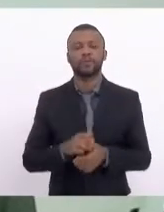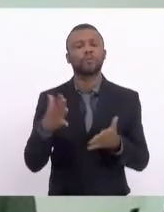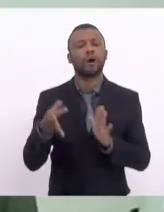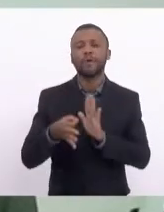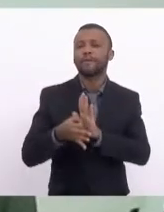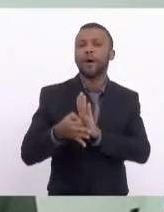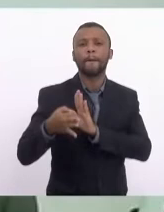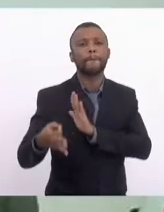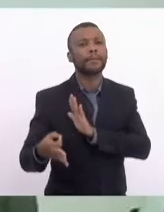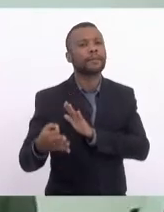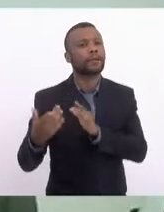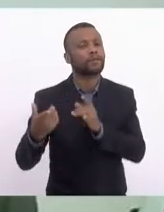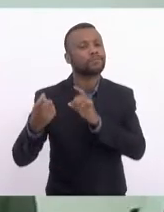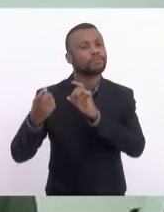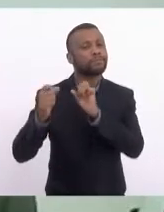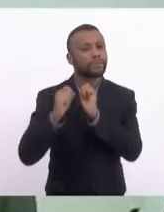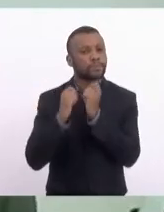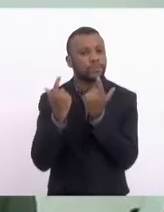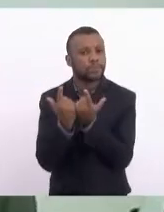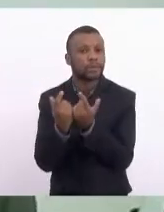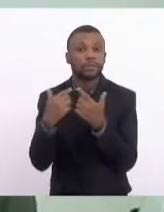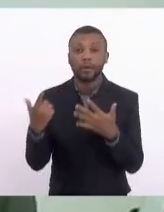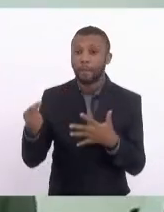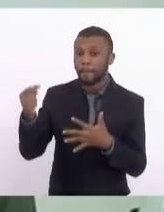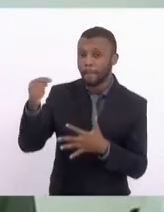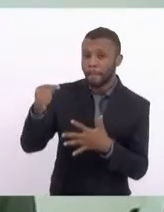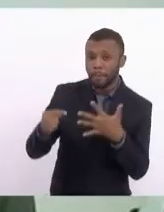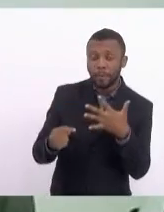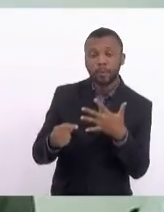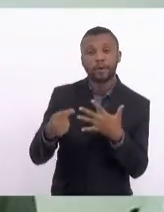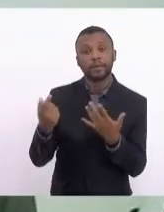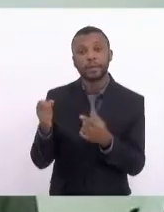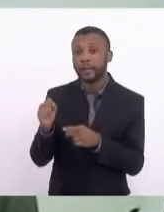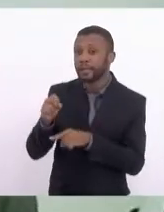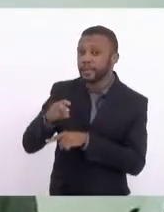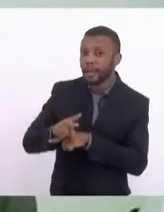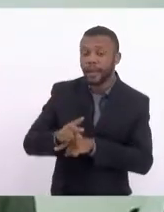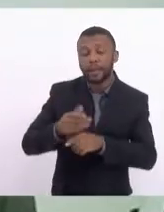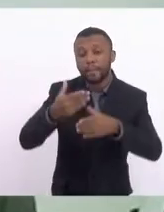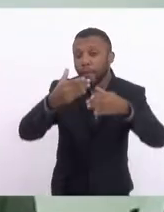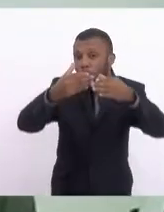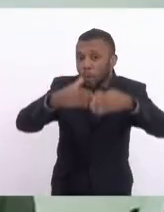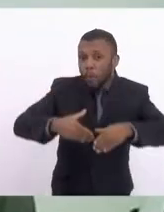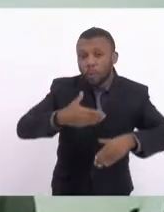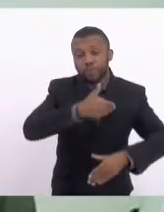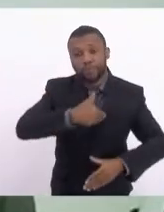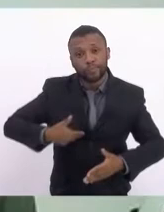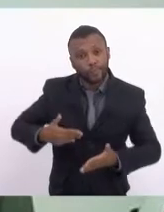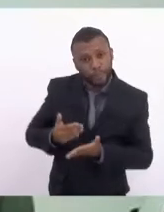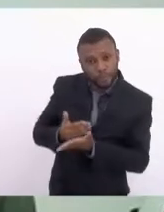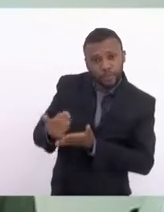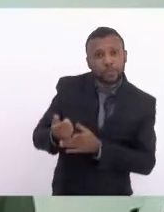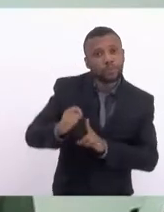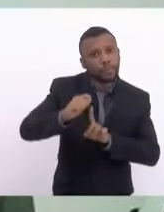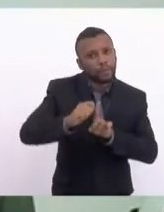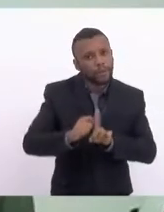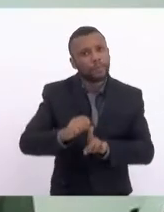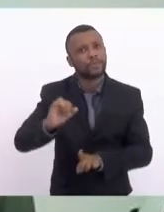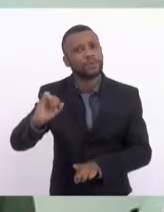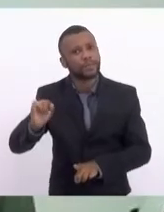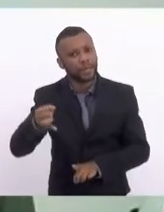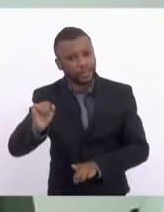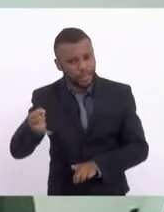Que todos aqueles que entrarem para o concurso público a partir de 1º de janeiro de 22